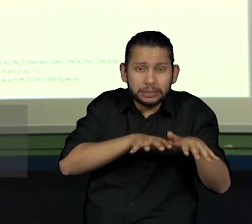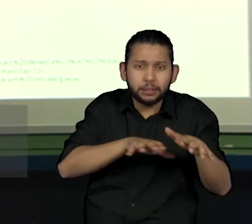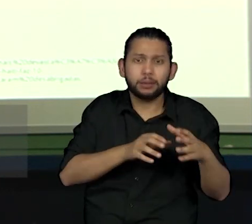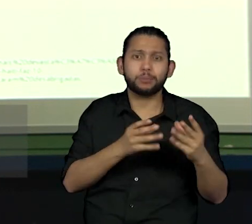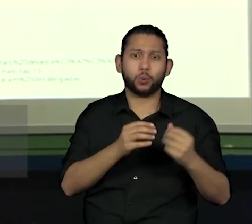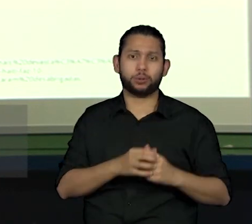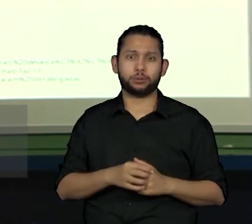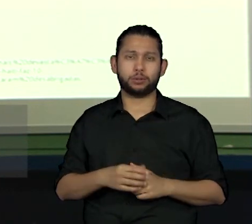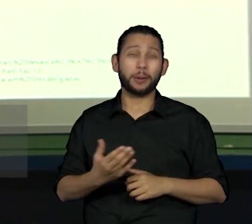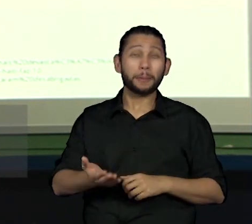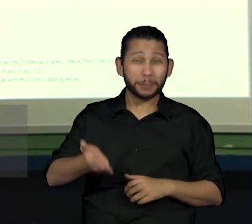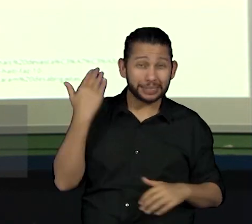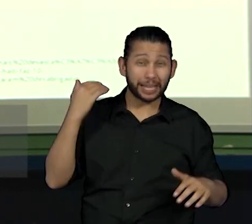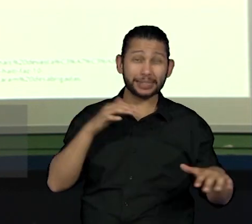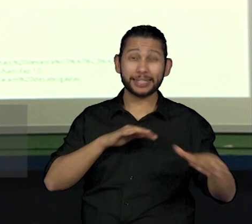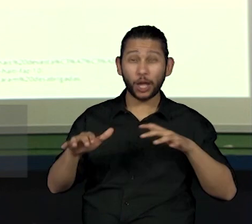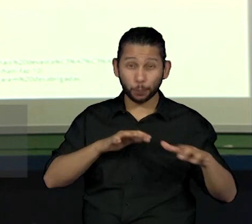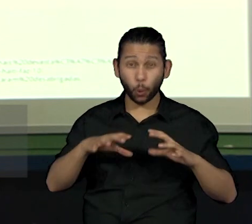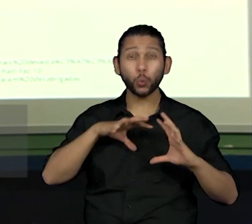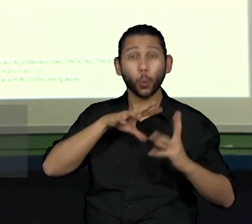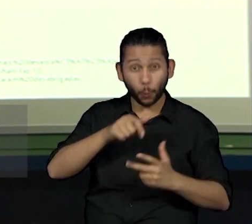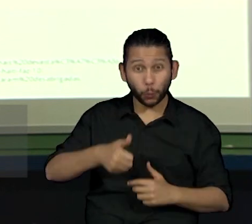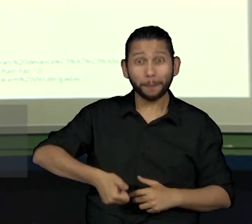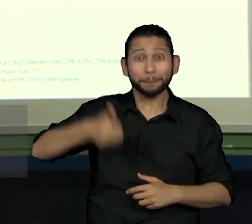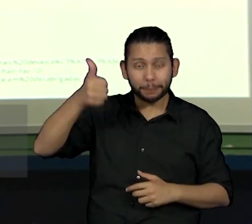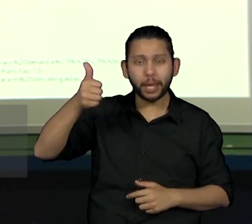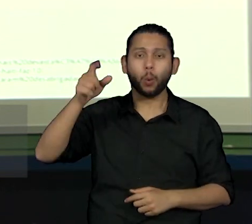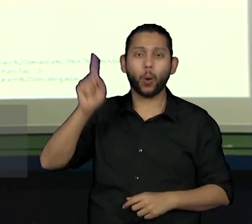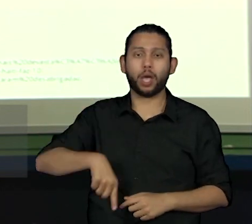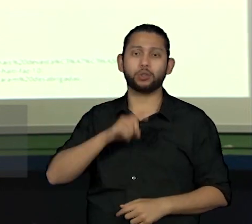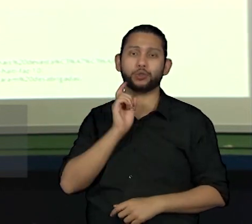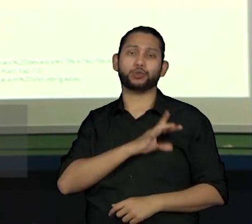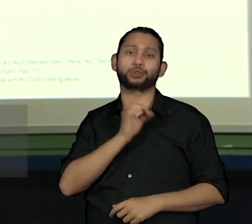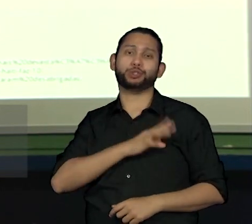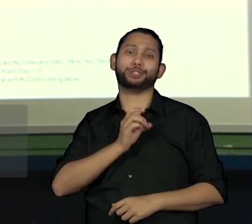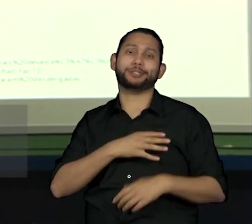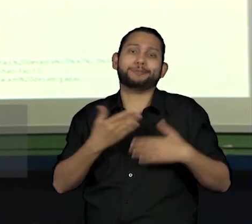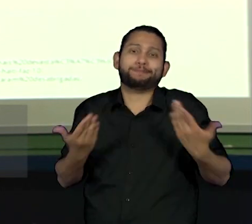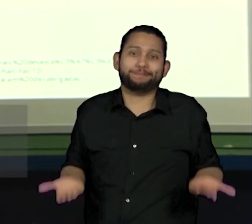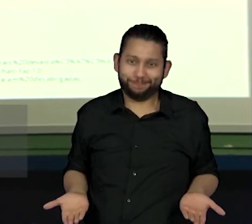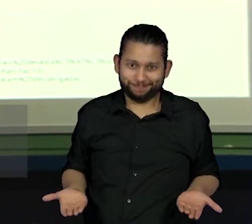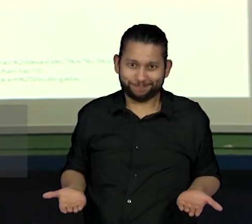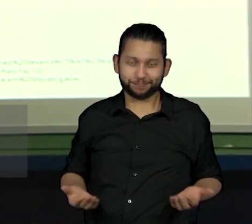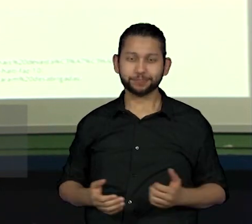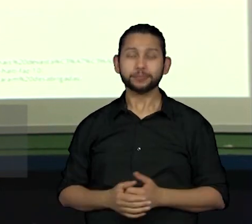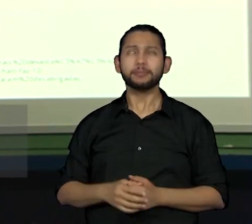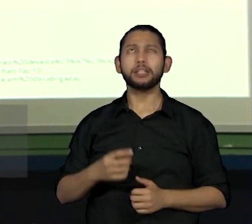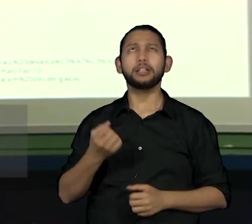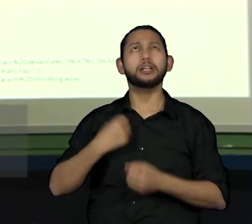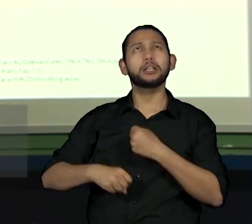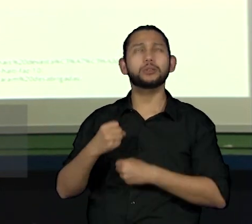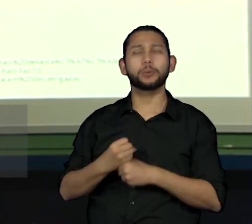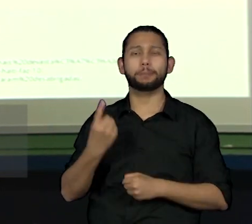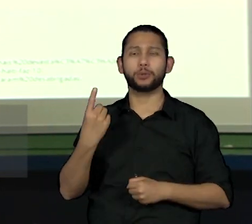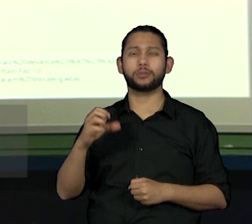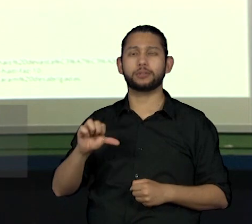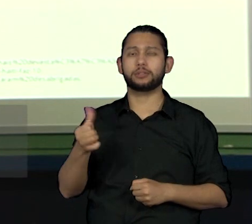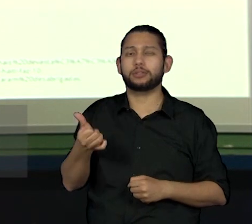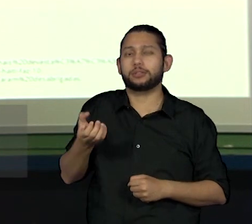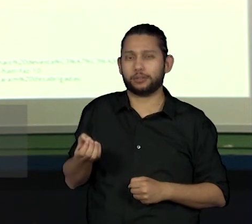maior terremoto registrado do mundo foi localizado no Chile, em 1960,